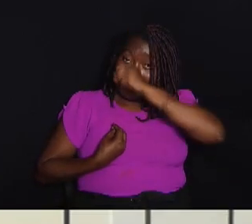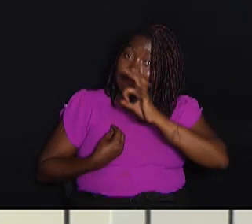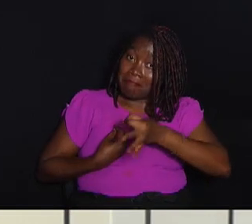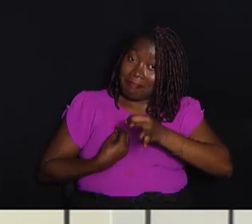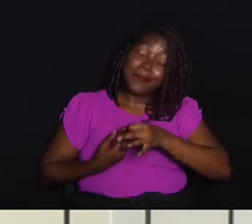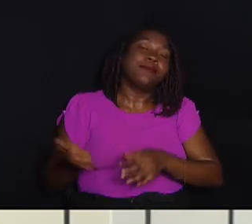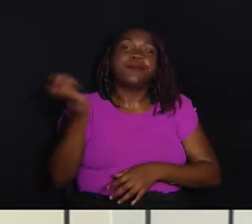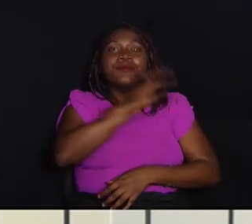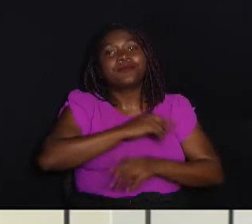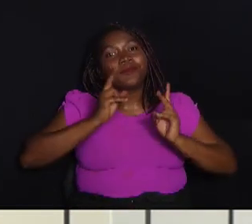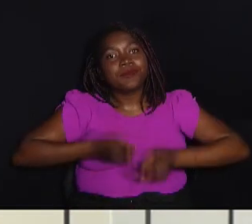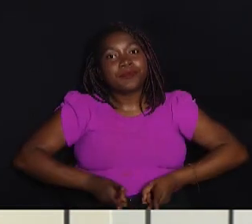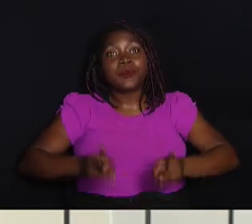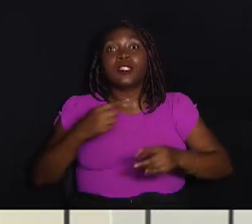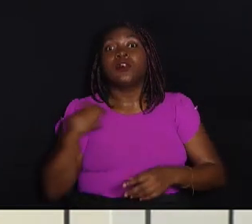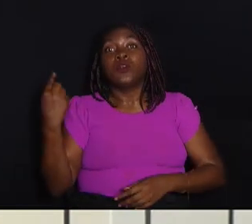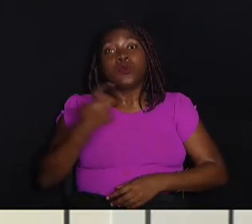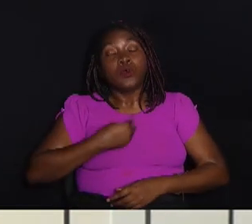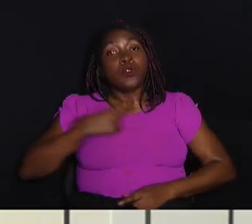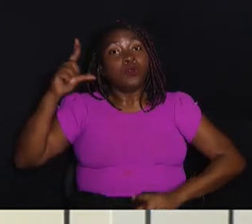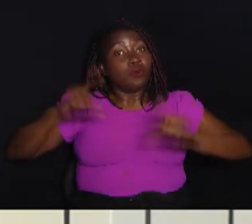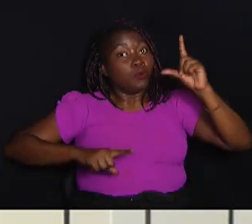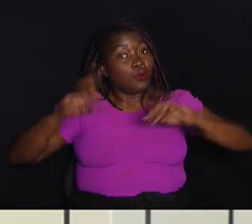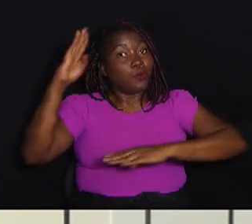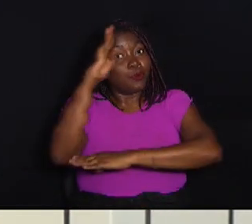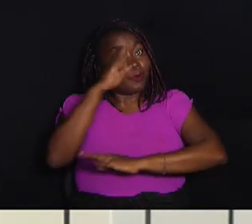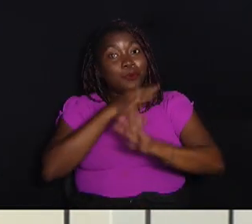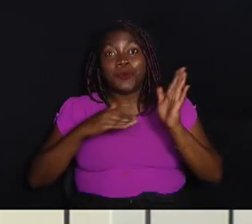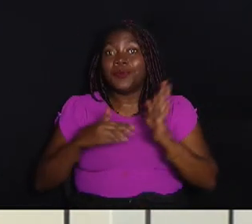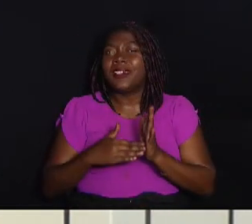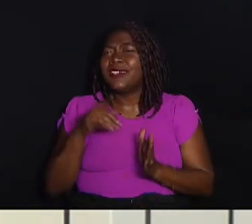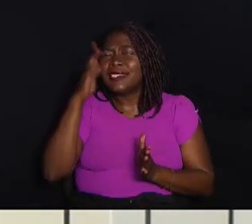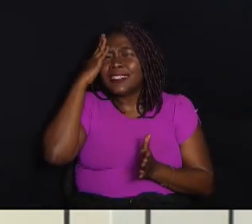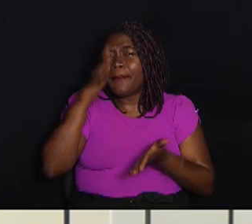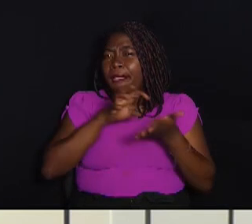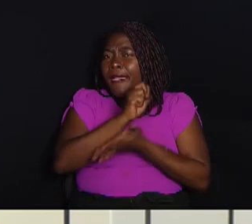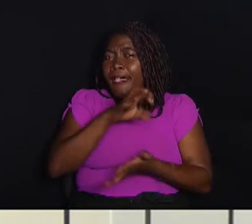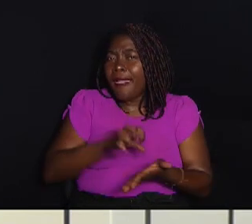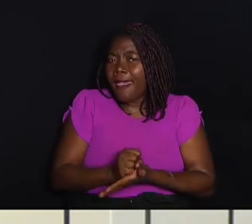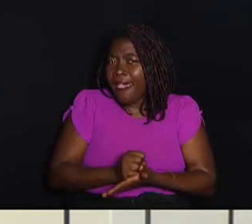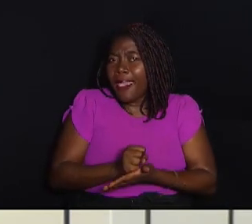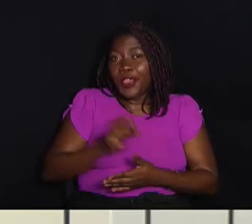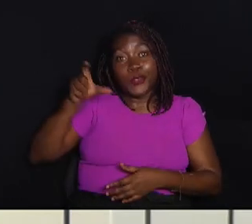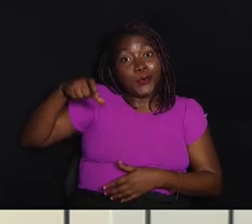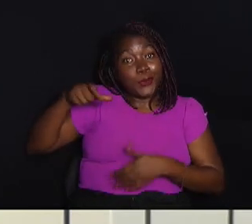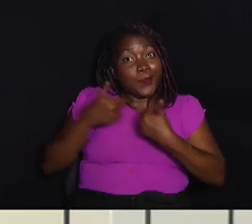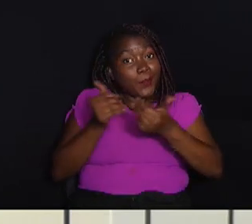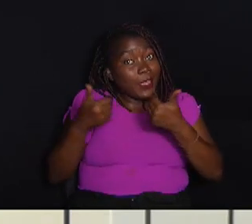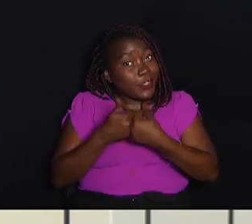vamos lá vamos seguir aqui com o nosso Câmara Total Você sabia que o cadastramento do passe escolar e